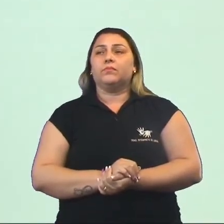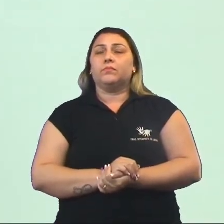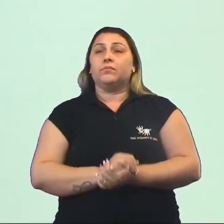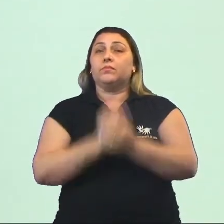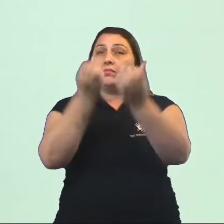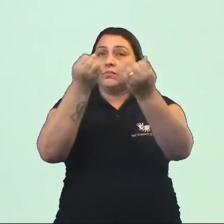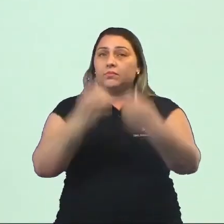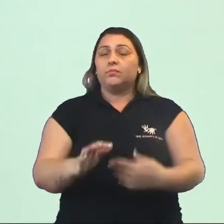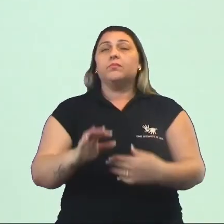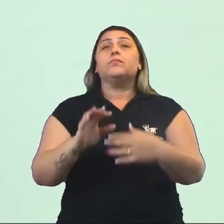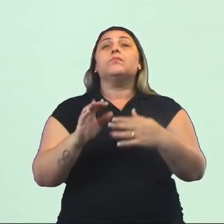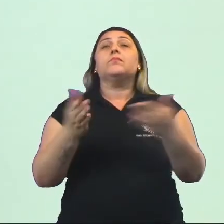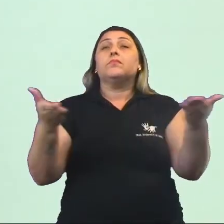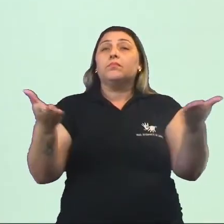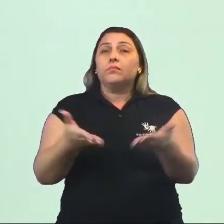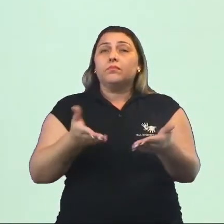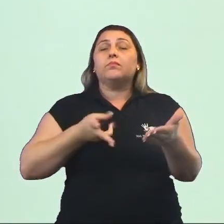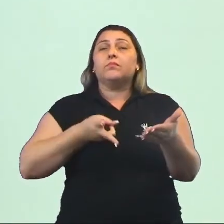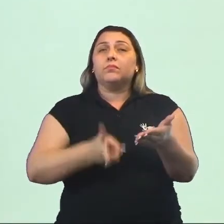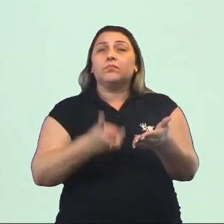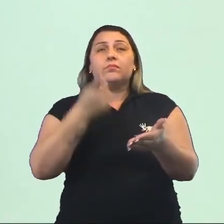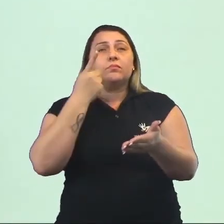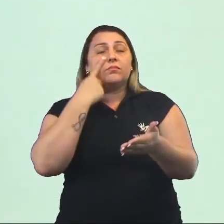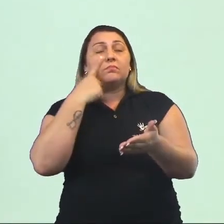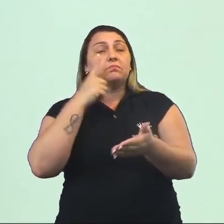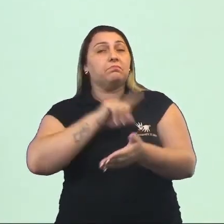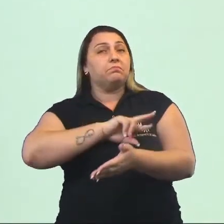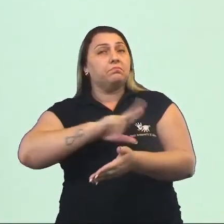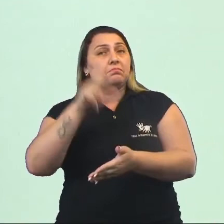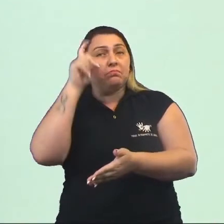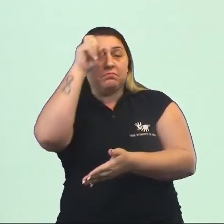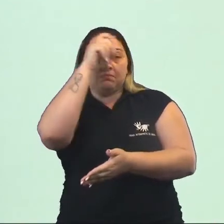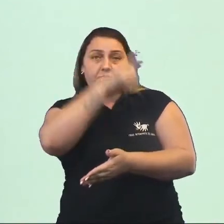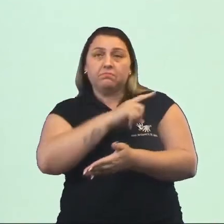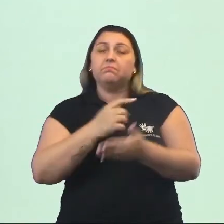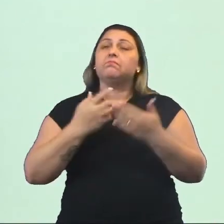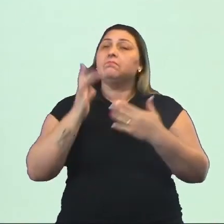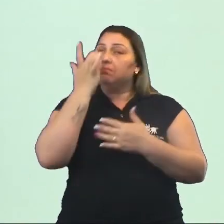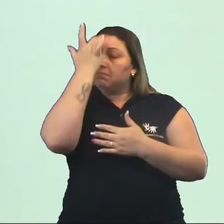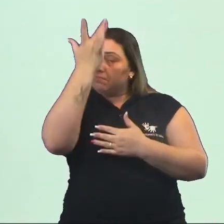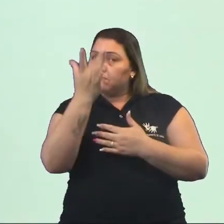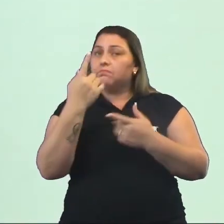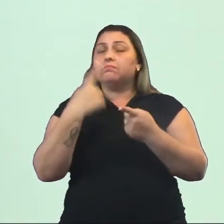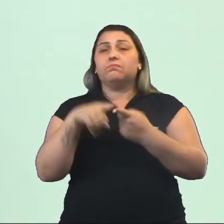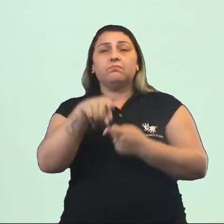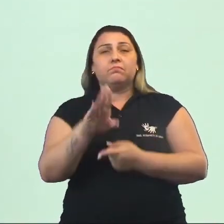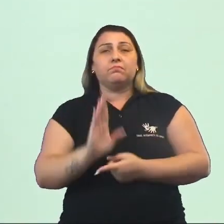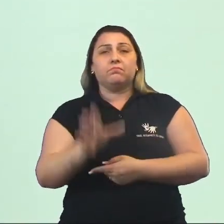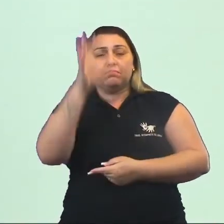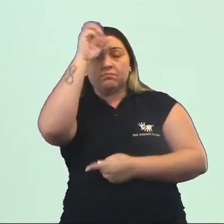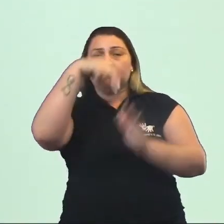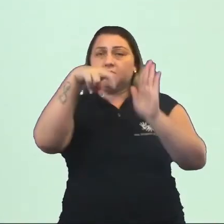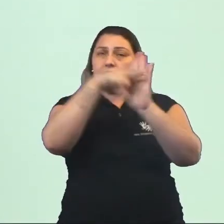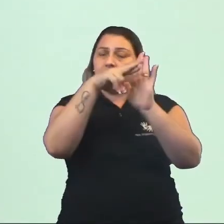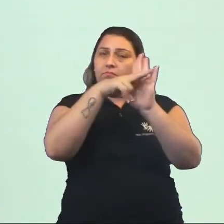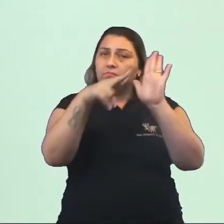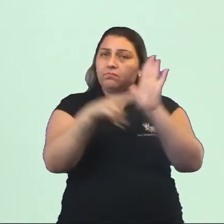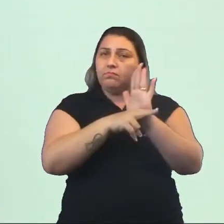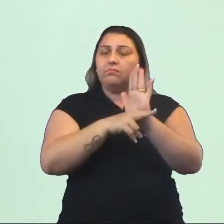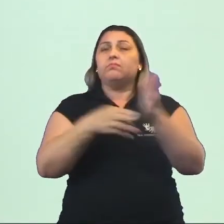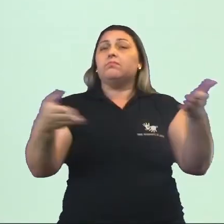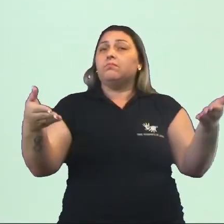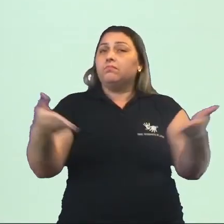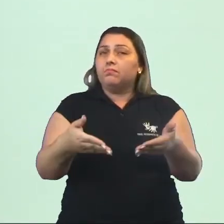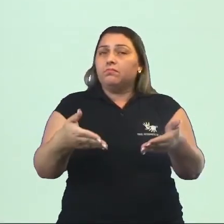toda a explicação do nosso present continuous. Vocês observaram que não é difícil, é bem tranquilo, né? Principalmente porque vocês já aprenderam as regrinhas aí do